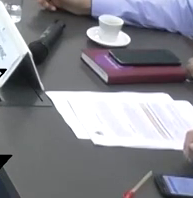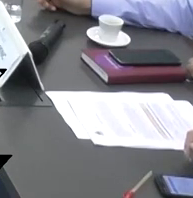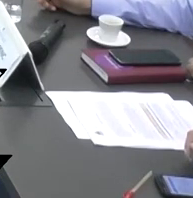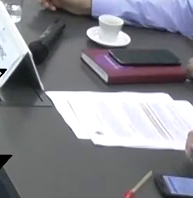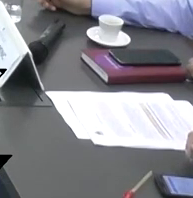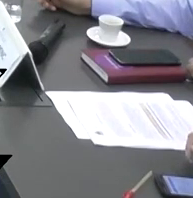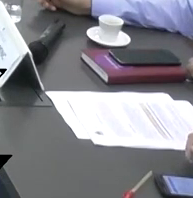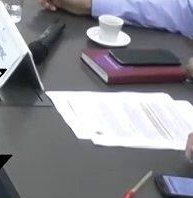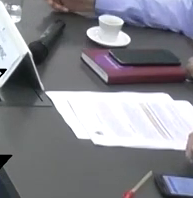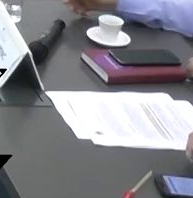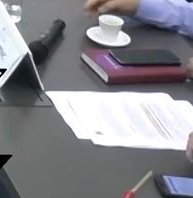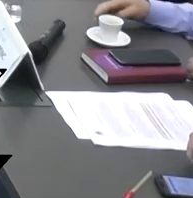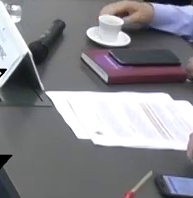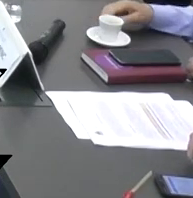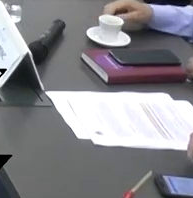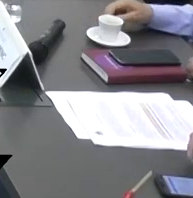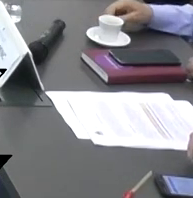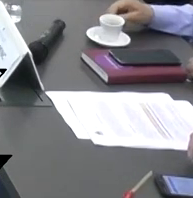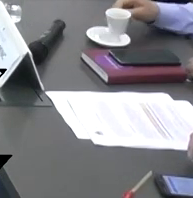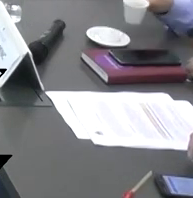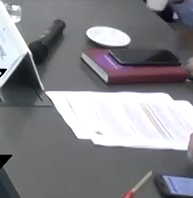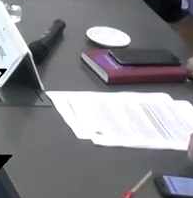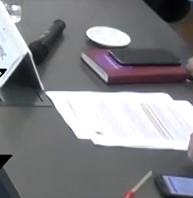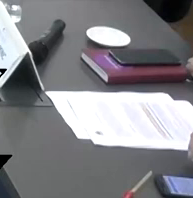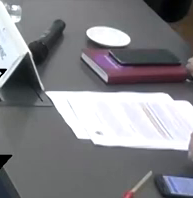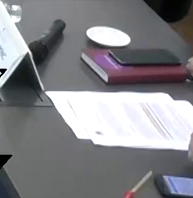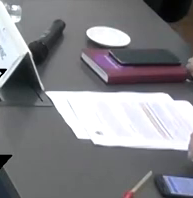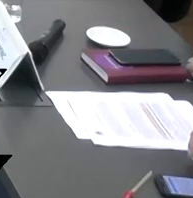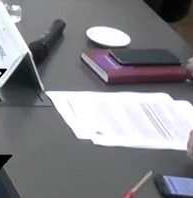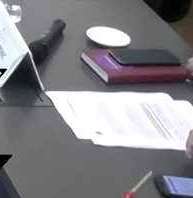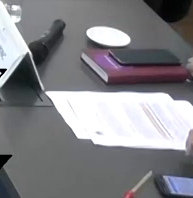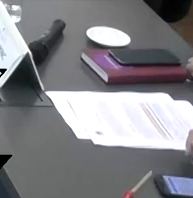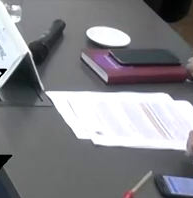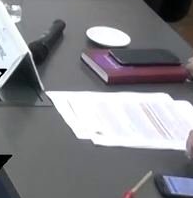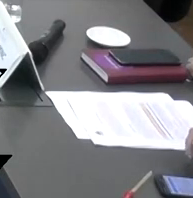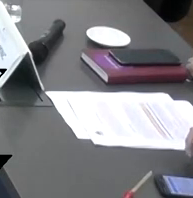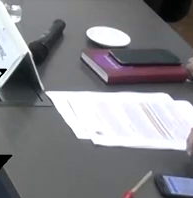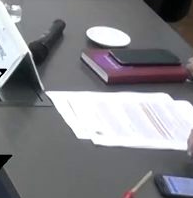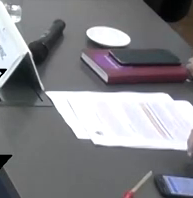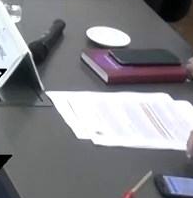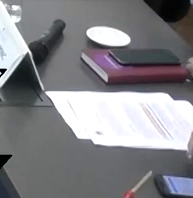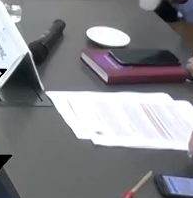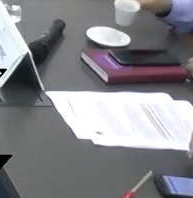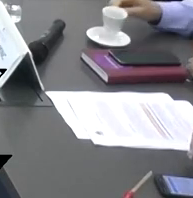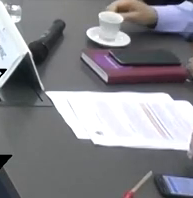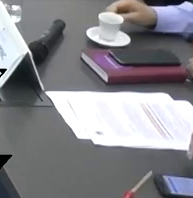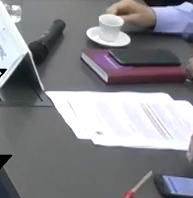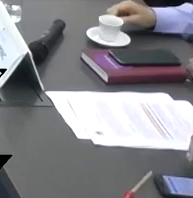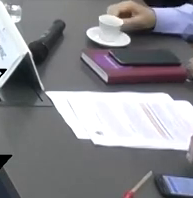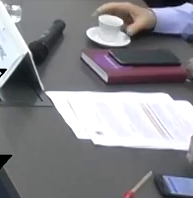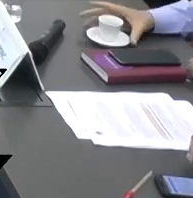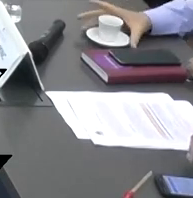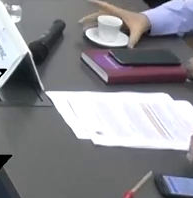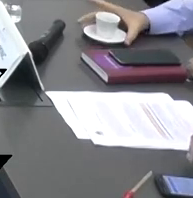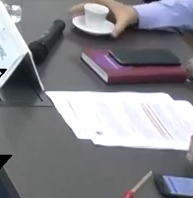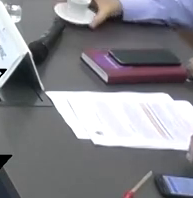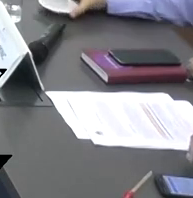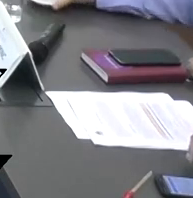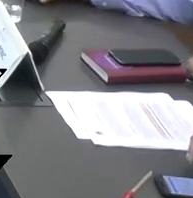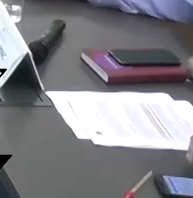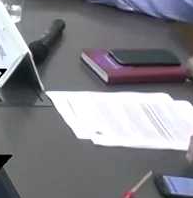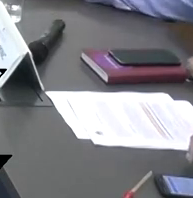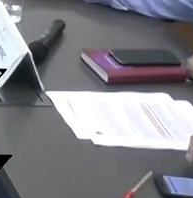tem um Amparo Total emocional vício de tá criando um comitê atribuição dele para gerir